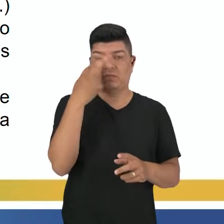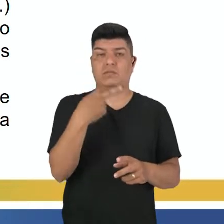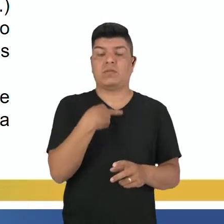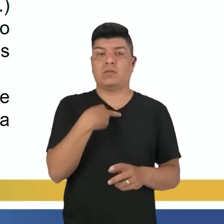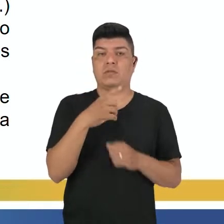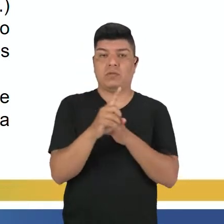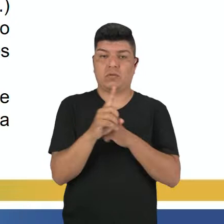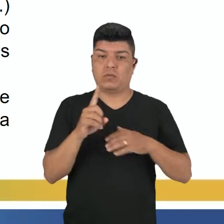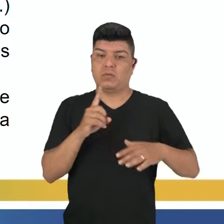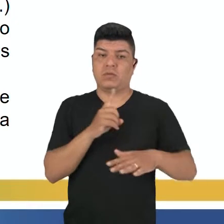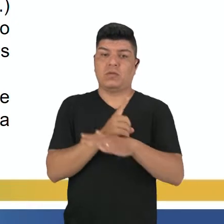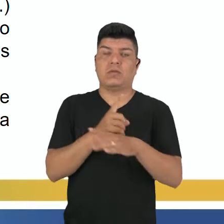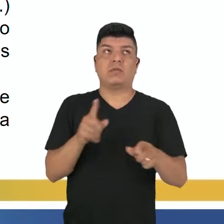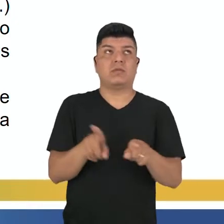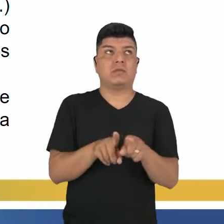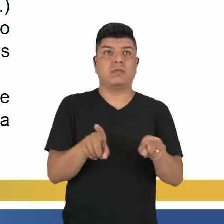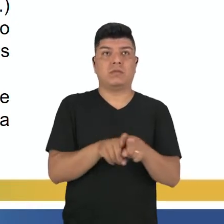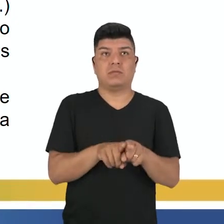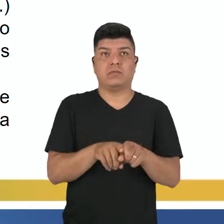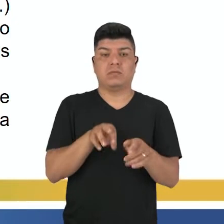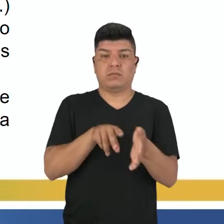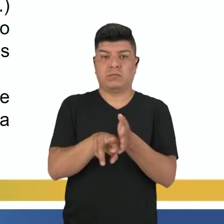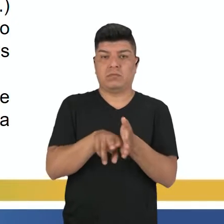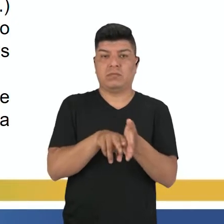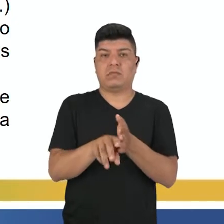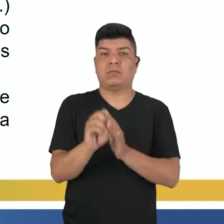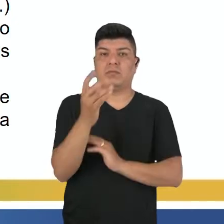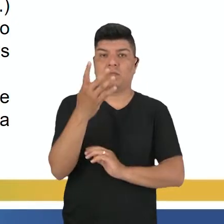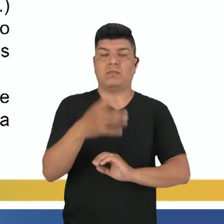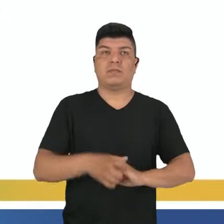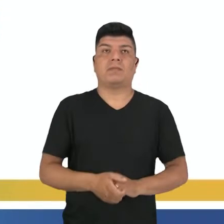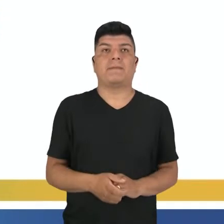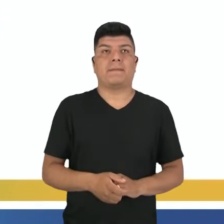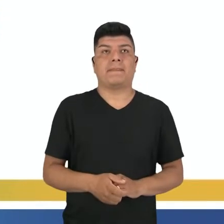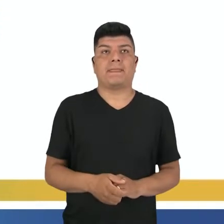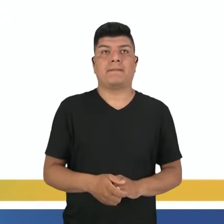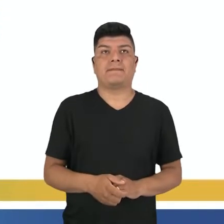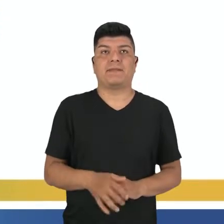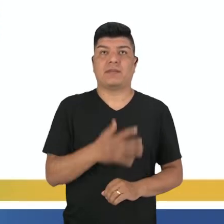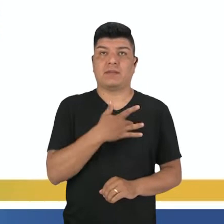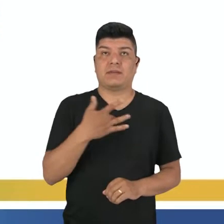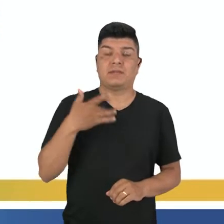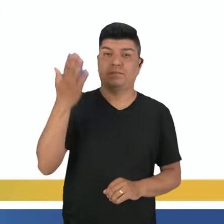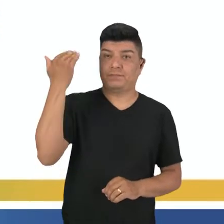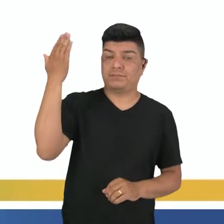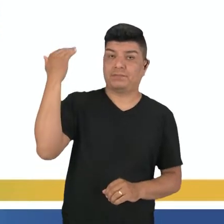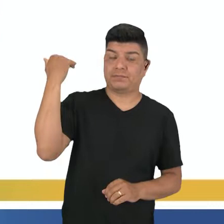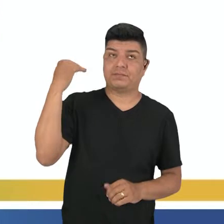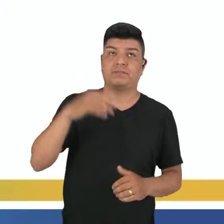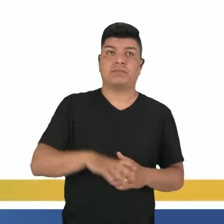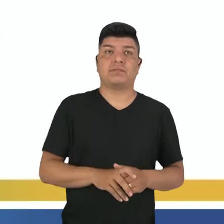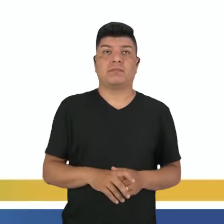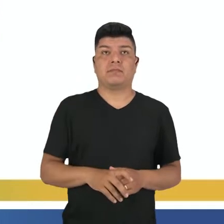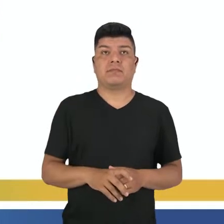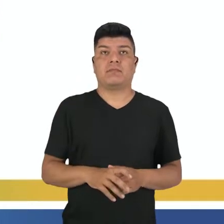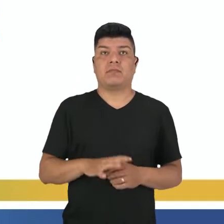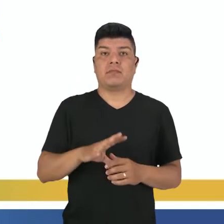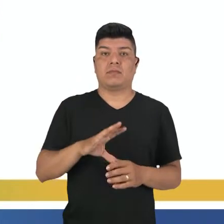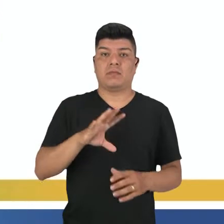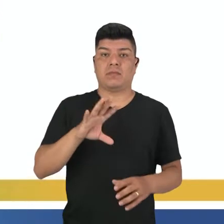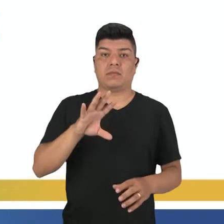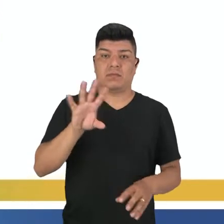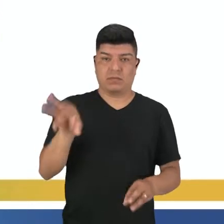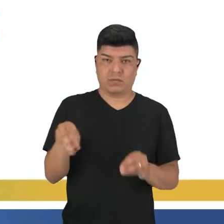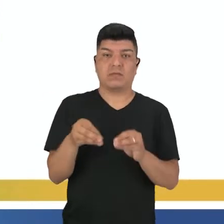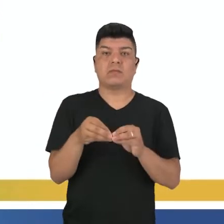na sociedade e também de fatores biológicos. Bom, na antiguidade, a gente vai fazer um breve histórico